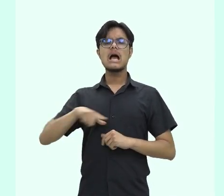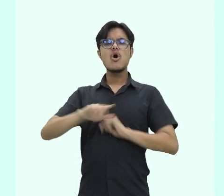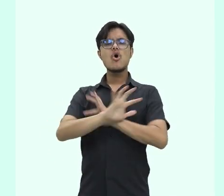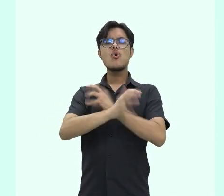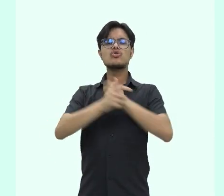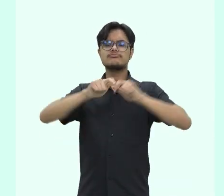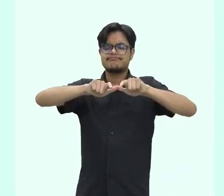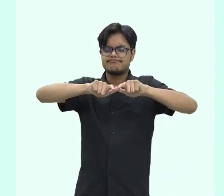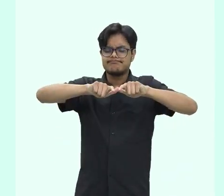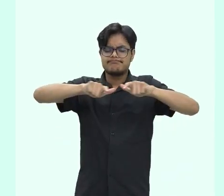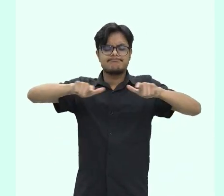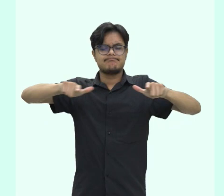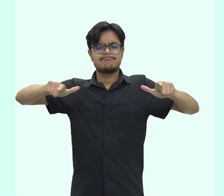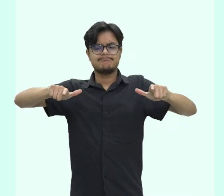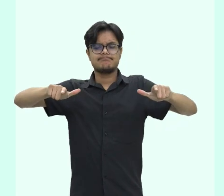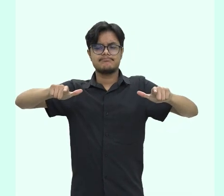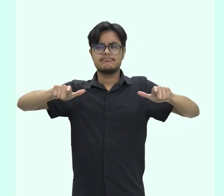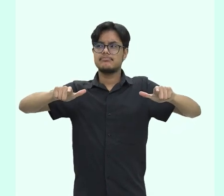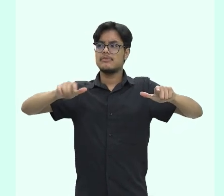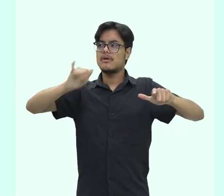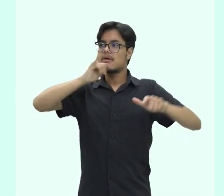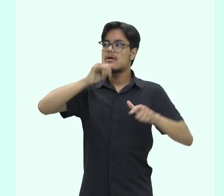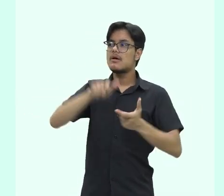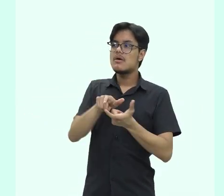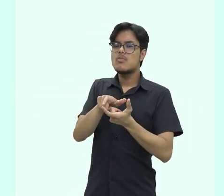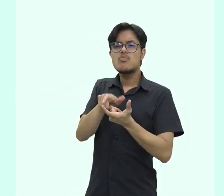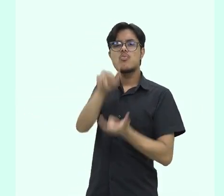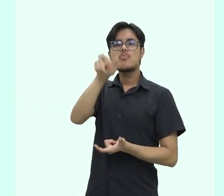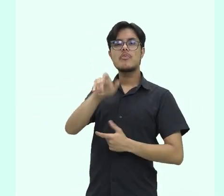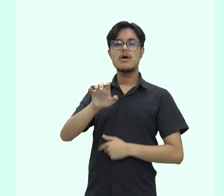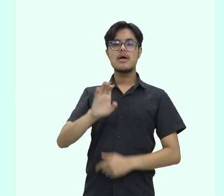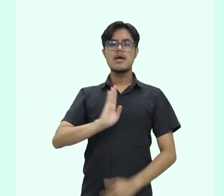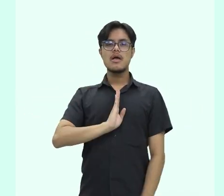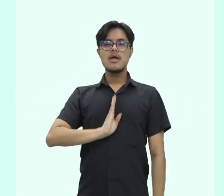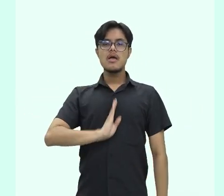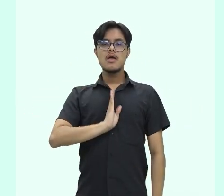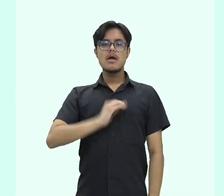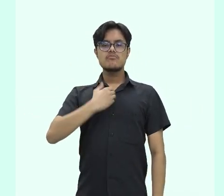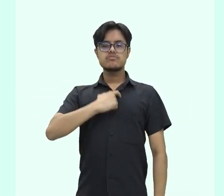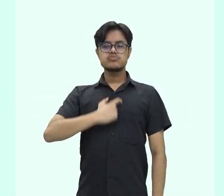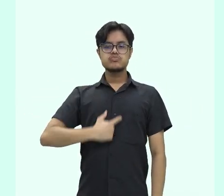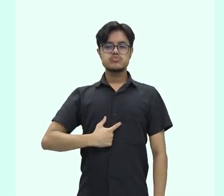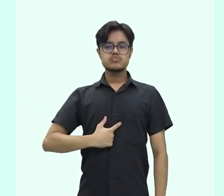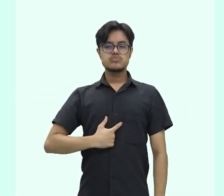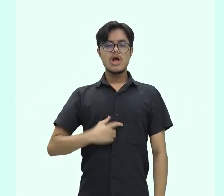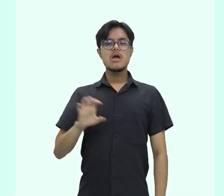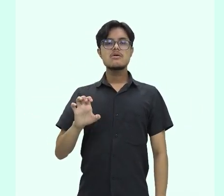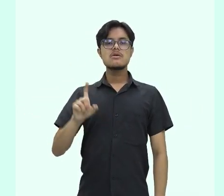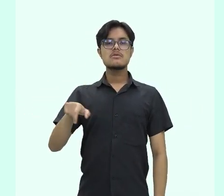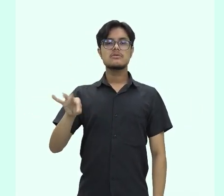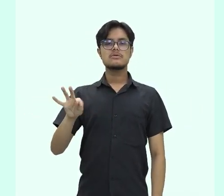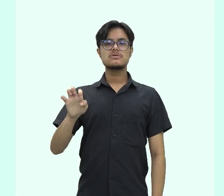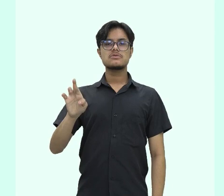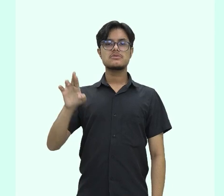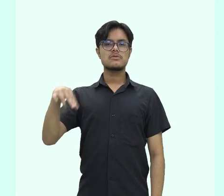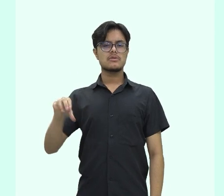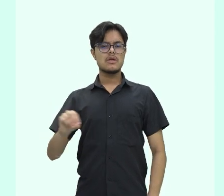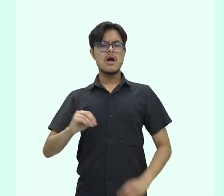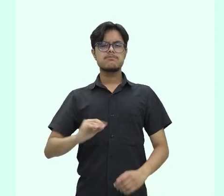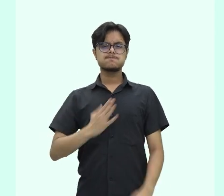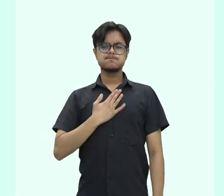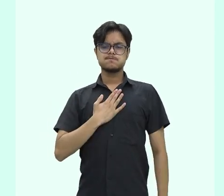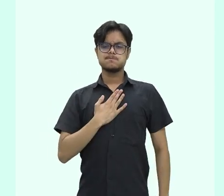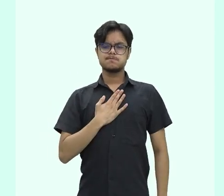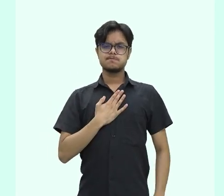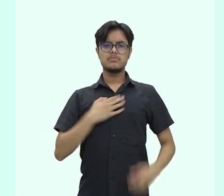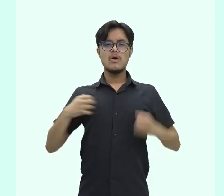pode observar, como por exemplo o osso do externo, né, esse osso localizado aqui nessa região. Então ele tem uma estrutura ali mais plana, né, mais